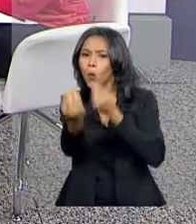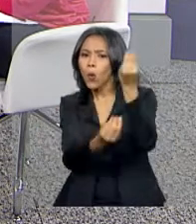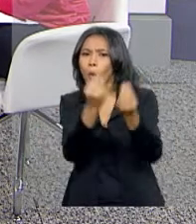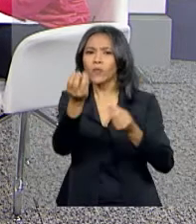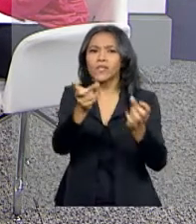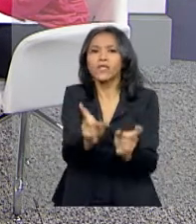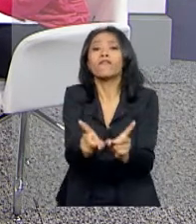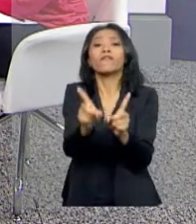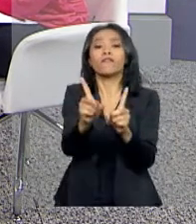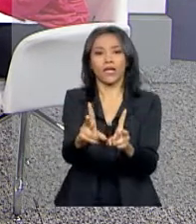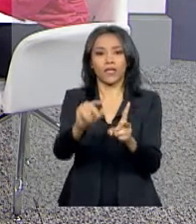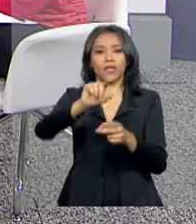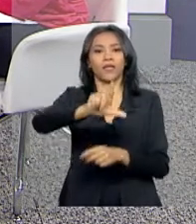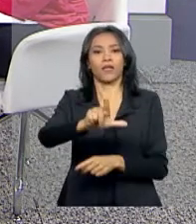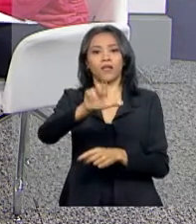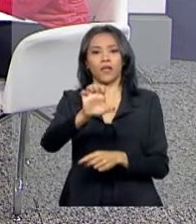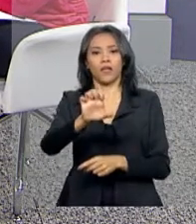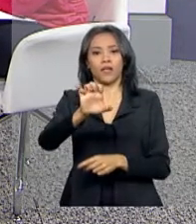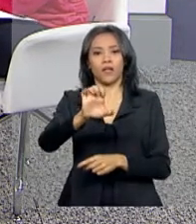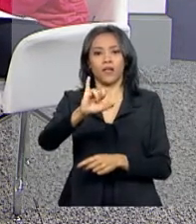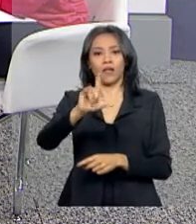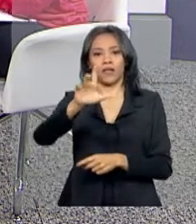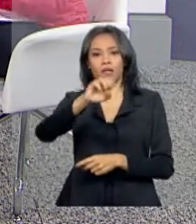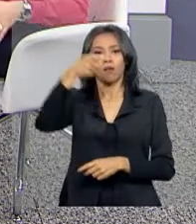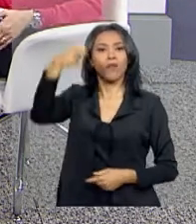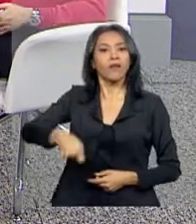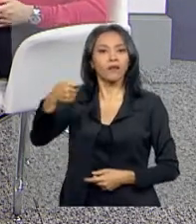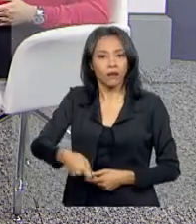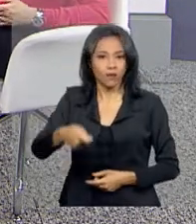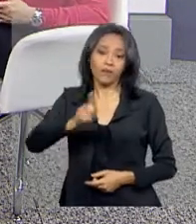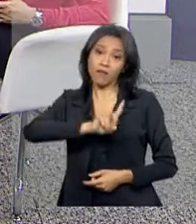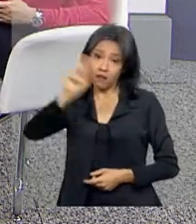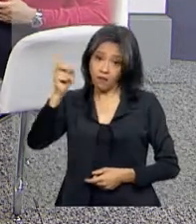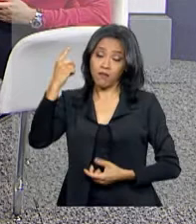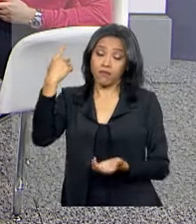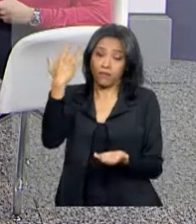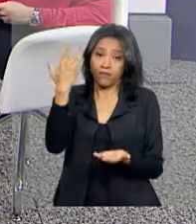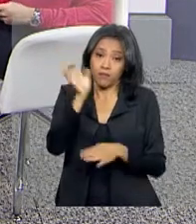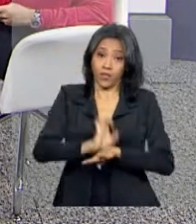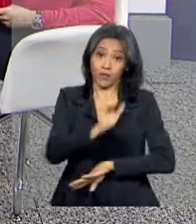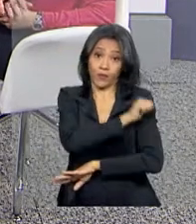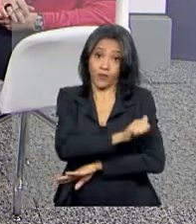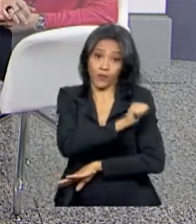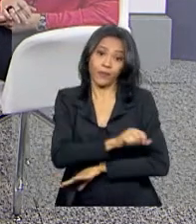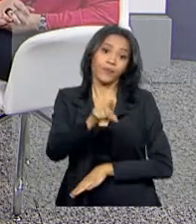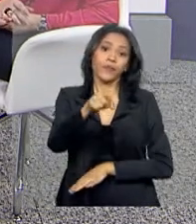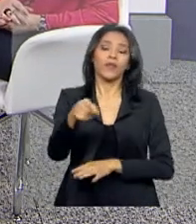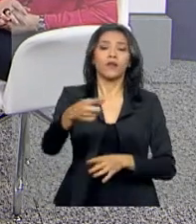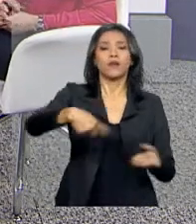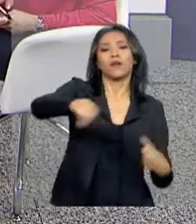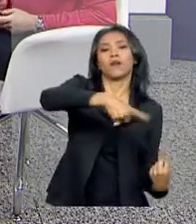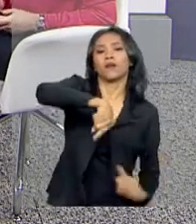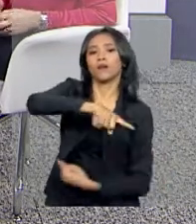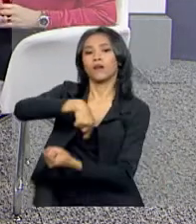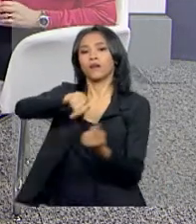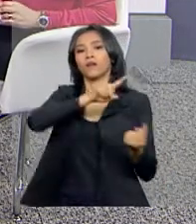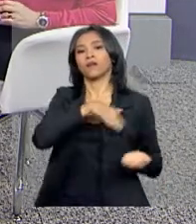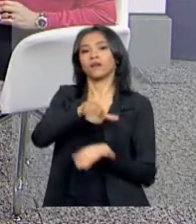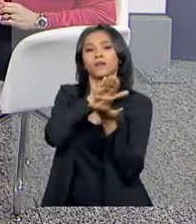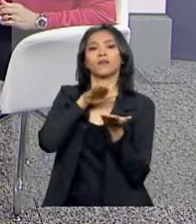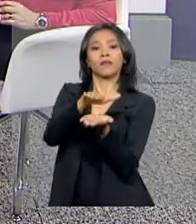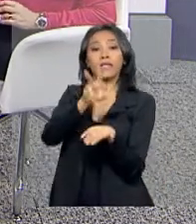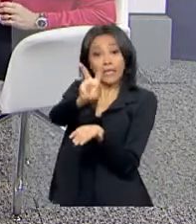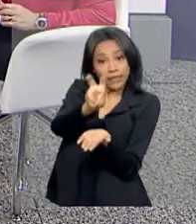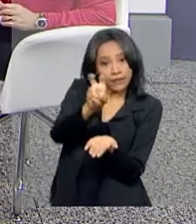retomando um pouco as informações do nosso repórter negreanu rio de janeiro bom então essa é a quinta rodada de licitação de petróleo e